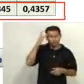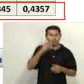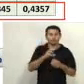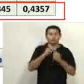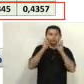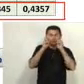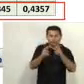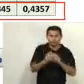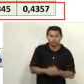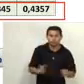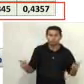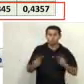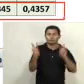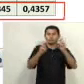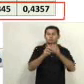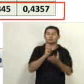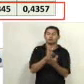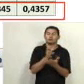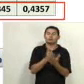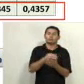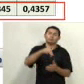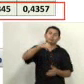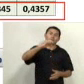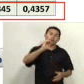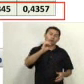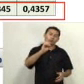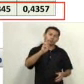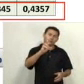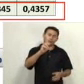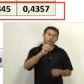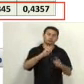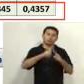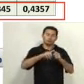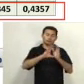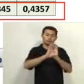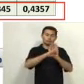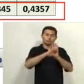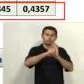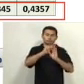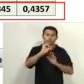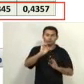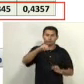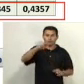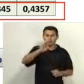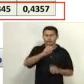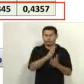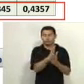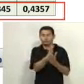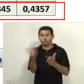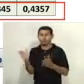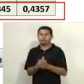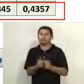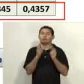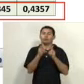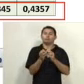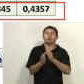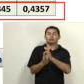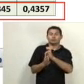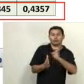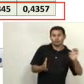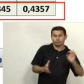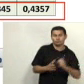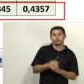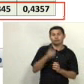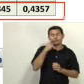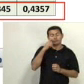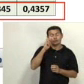Vamos considerar esses valores sempre em módulos. Por quê? O conceito de simetria, o que vale para o lado direito, vale para o lado esquerdo.